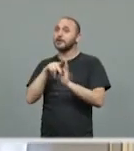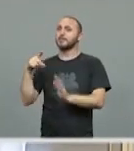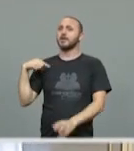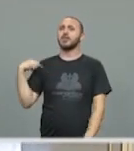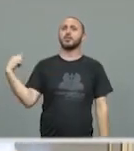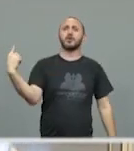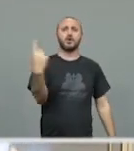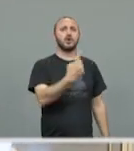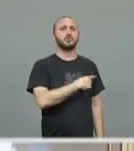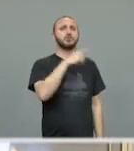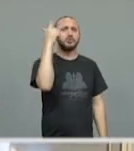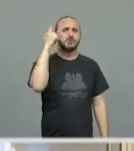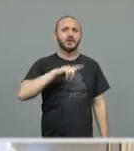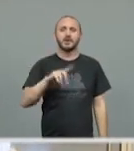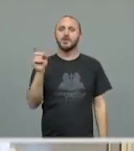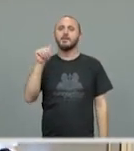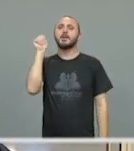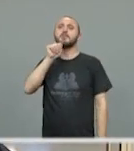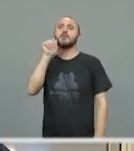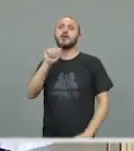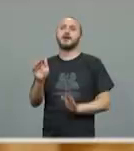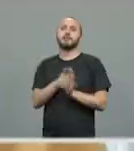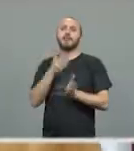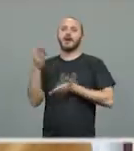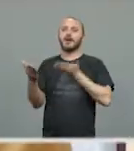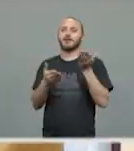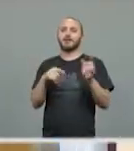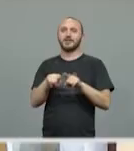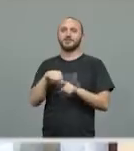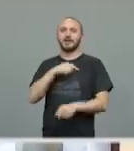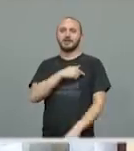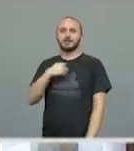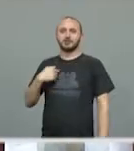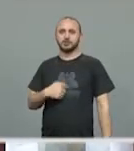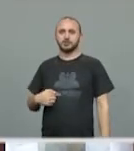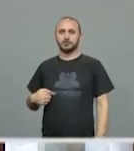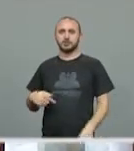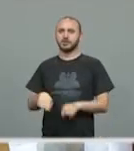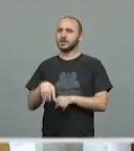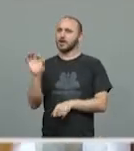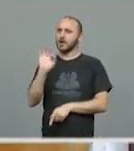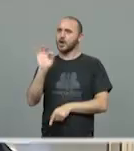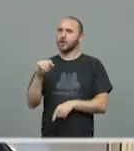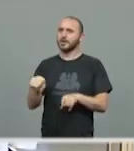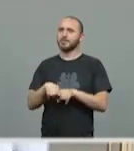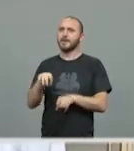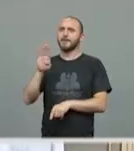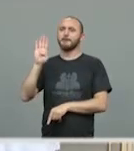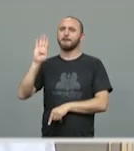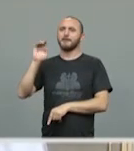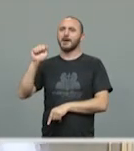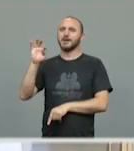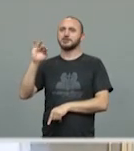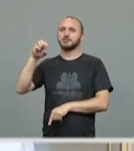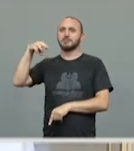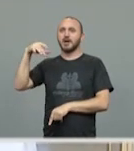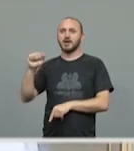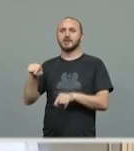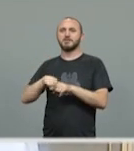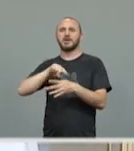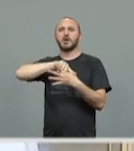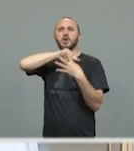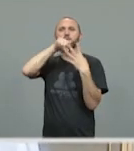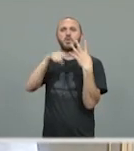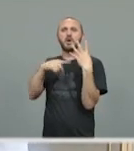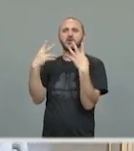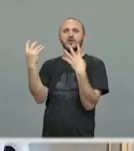Não é para a Mulher Maravilha, não é para o super-homem, não é para um Thor, não é para os quatro